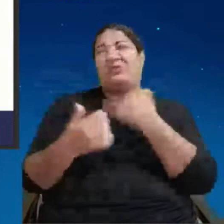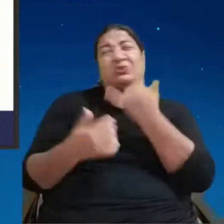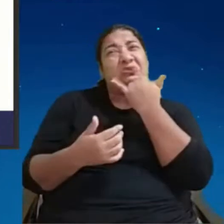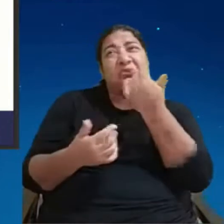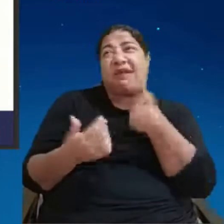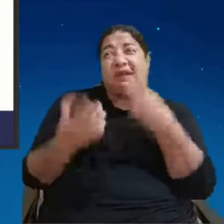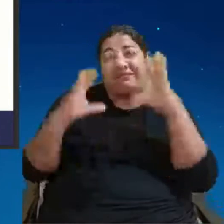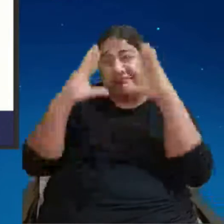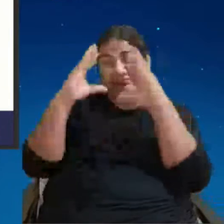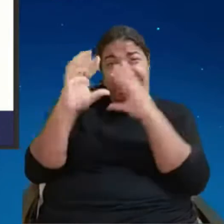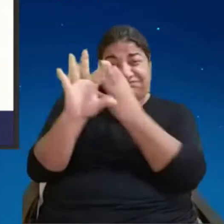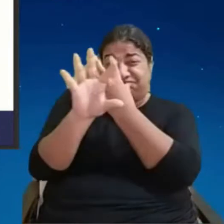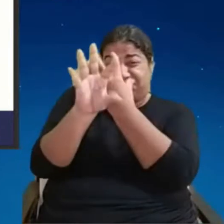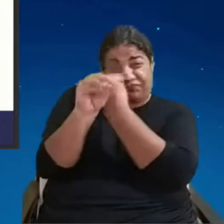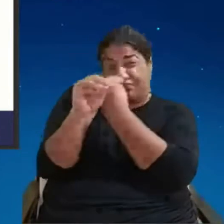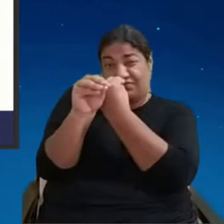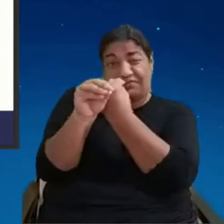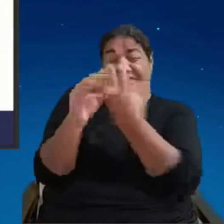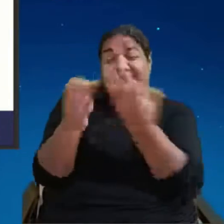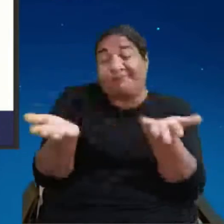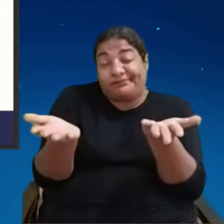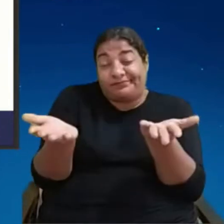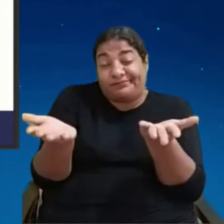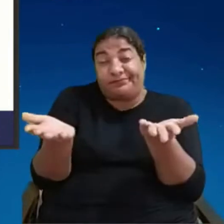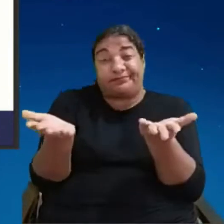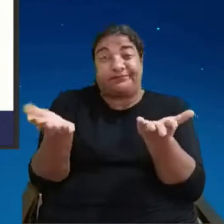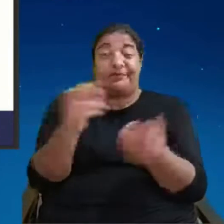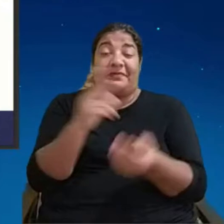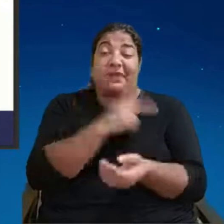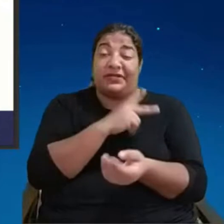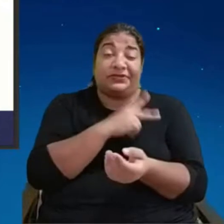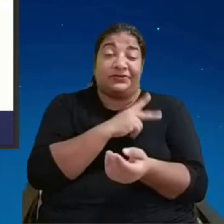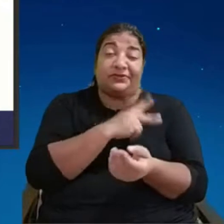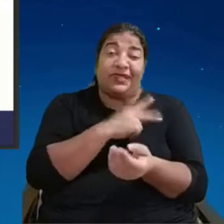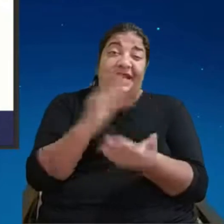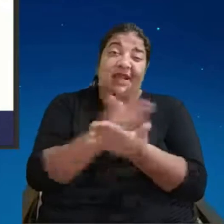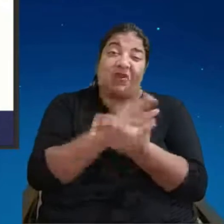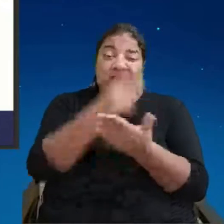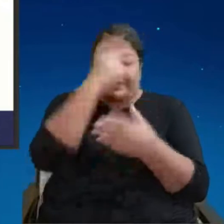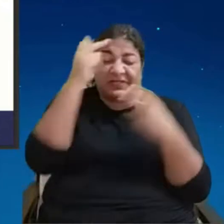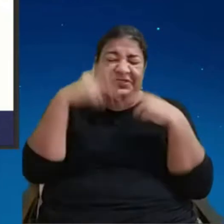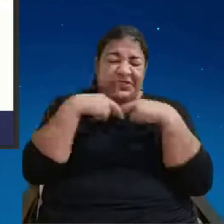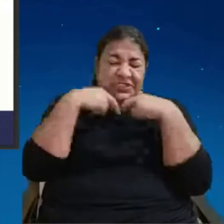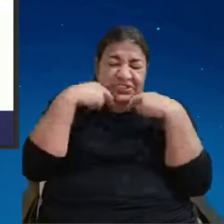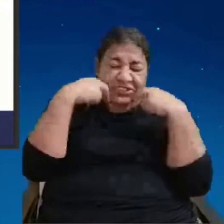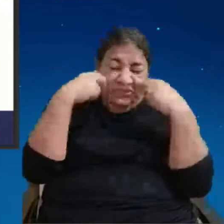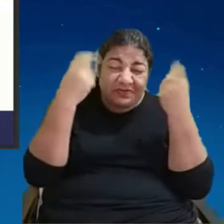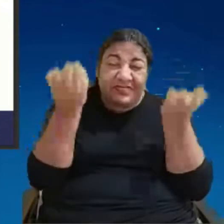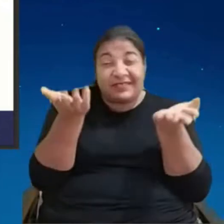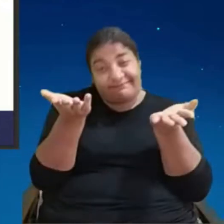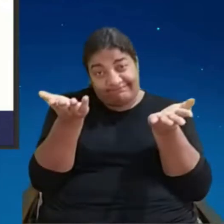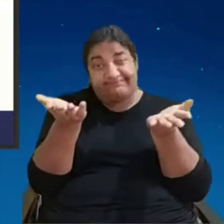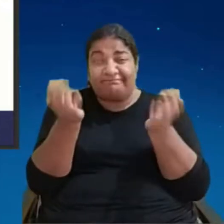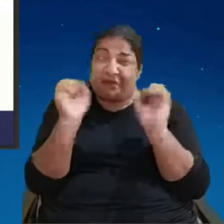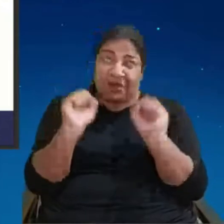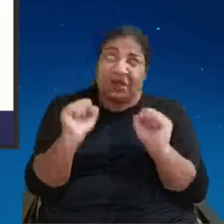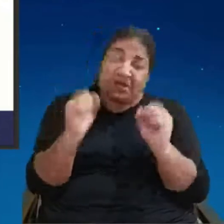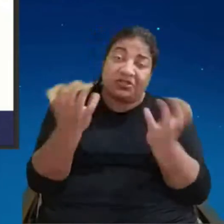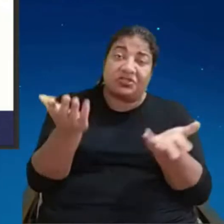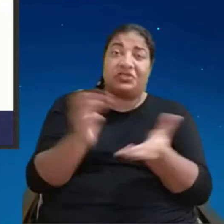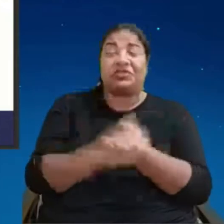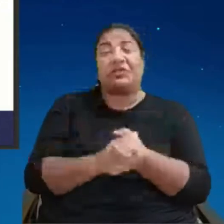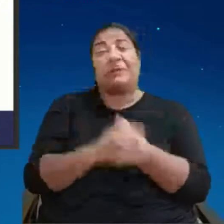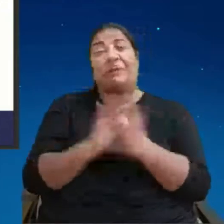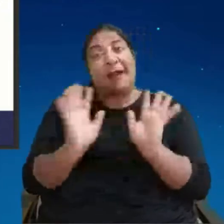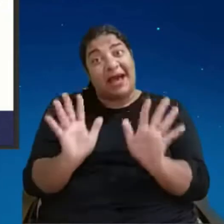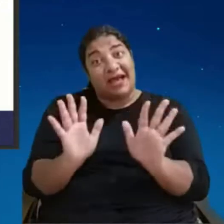Muito particular, as pessoas de TI são mais tímidas, pode ser que sim, pode ser que não, tá? Como é a integração